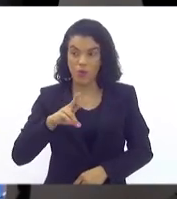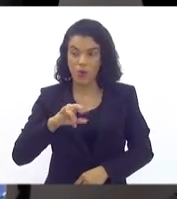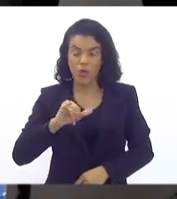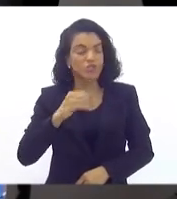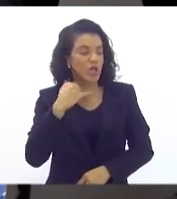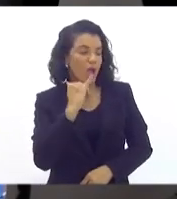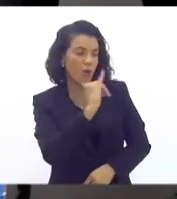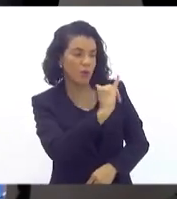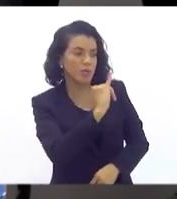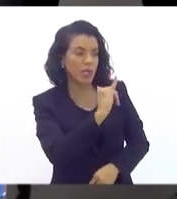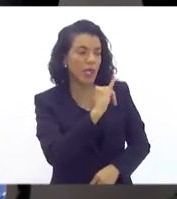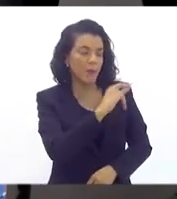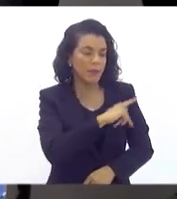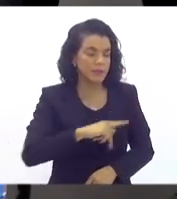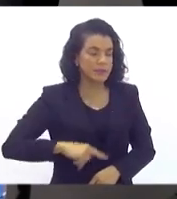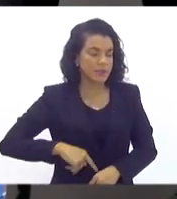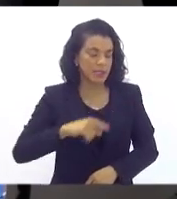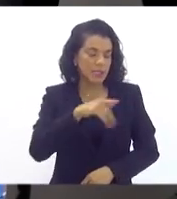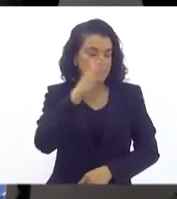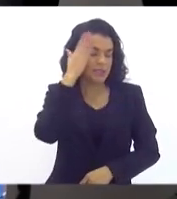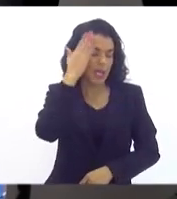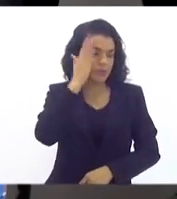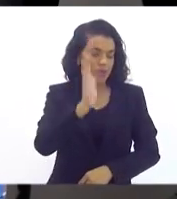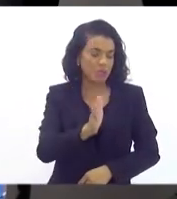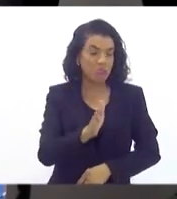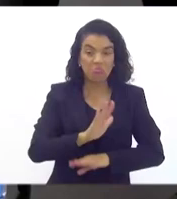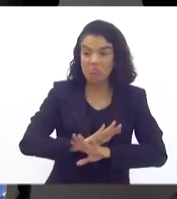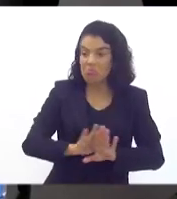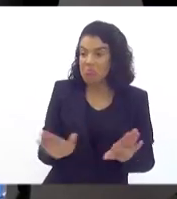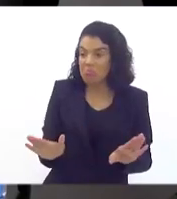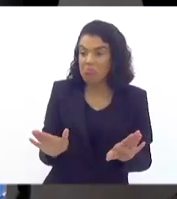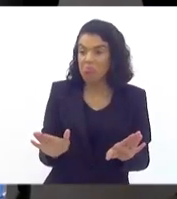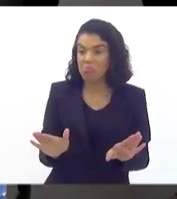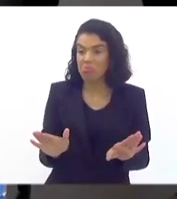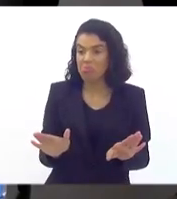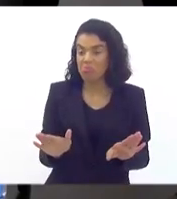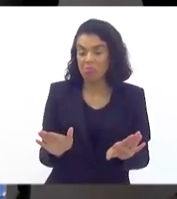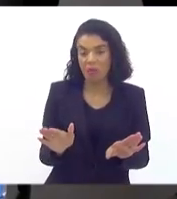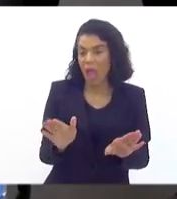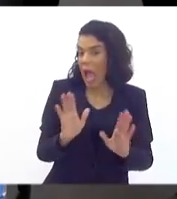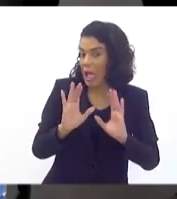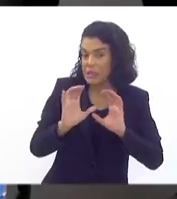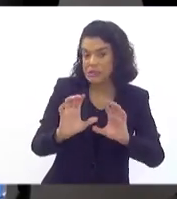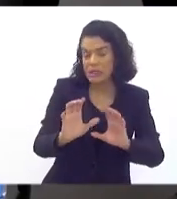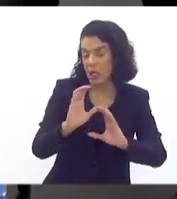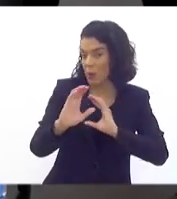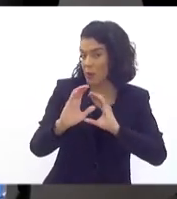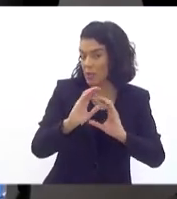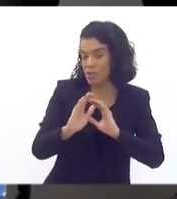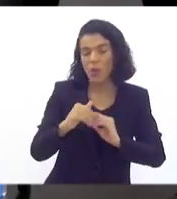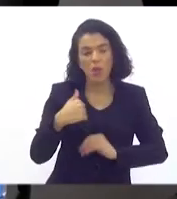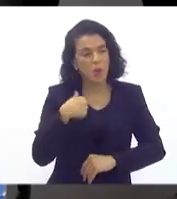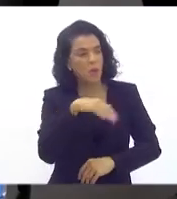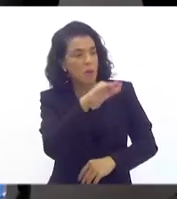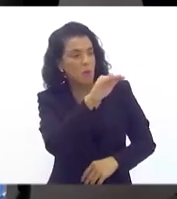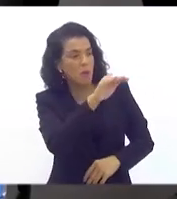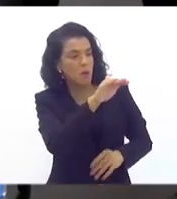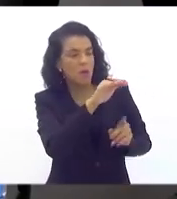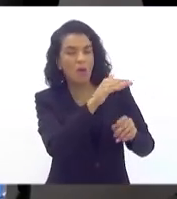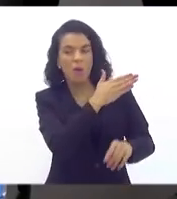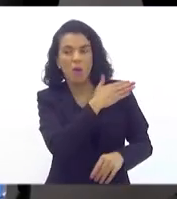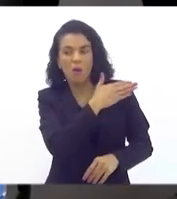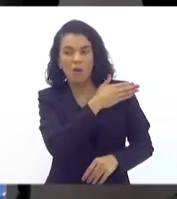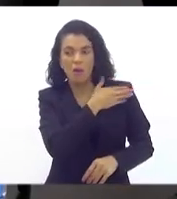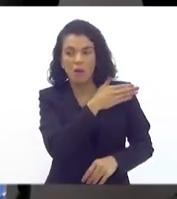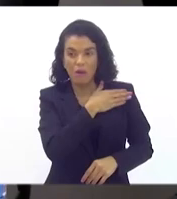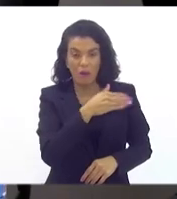comuniquei a ele ele tá ciente e isso assim se seguiu várias vezes essas comunicações essas cobranças foram feitas